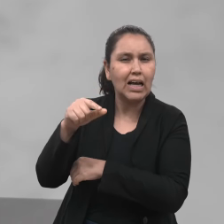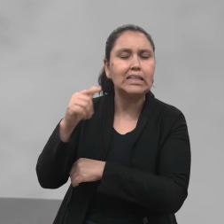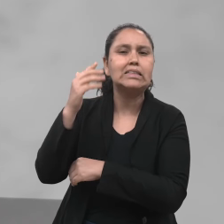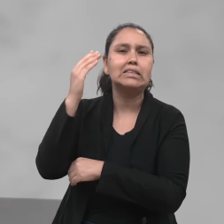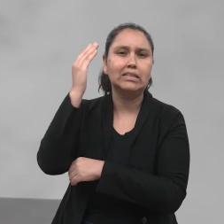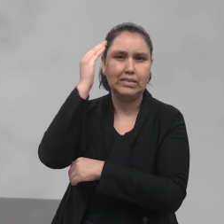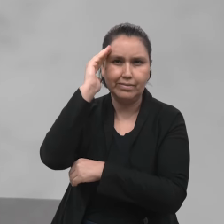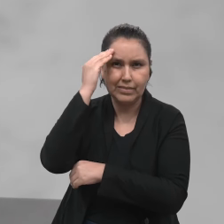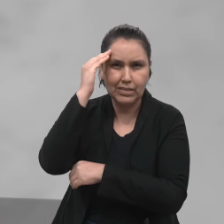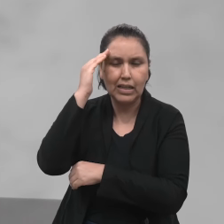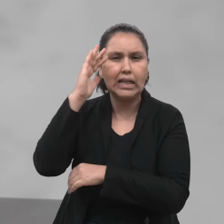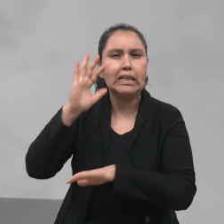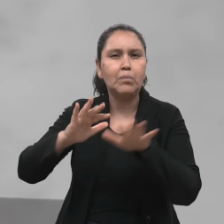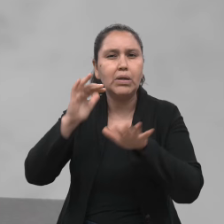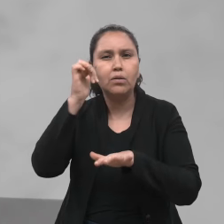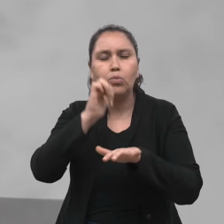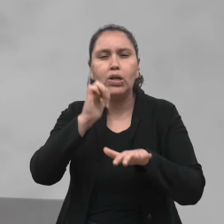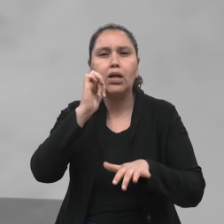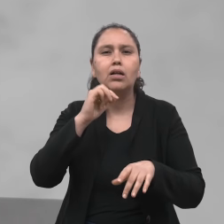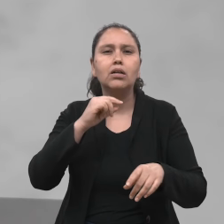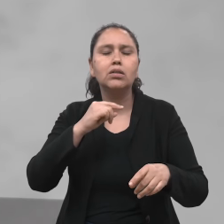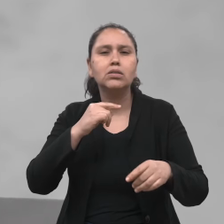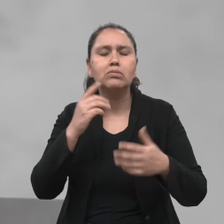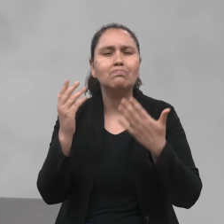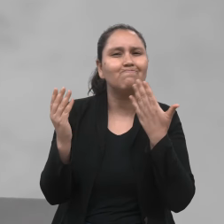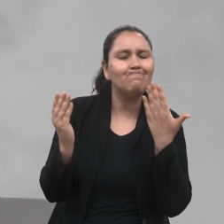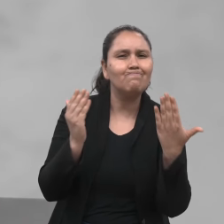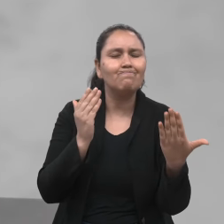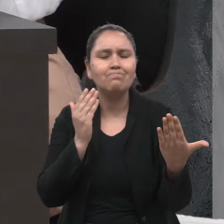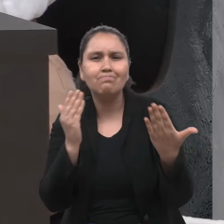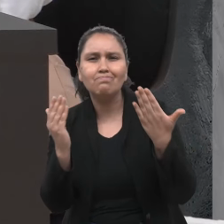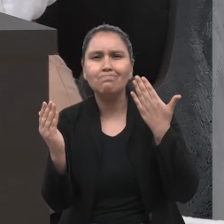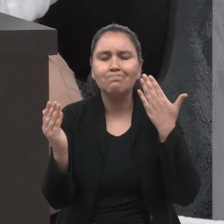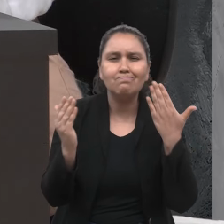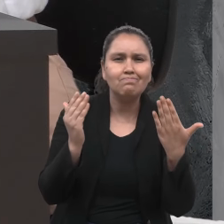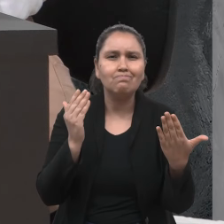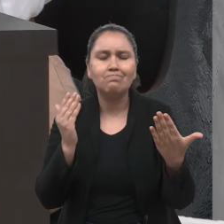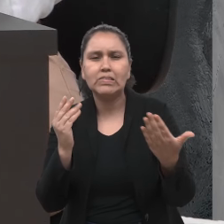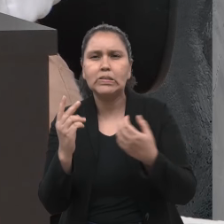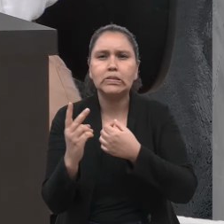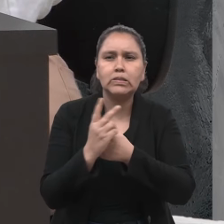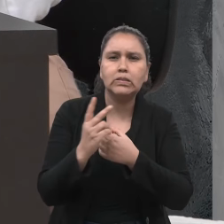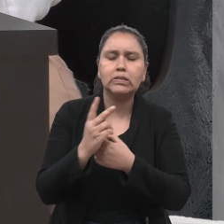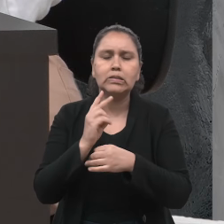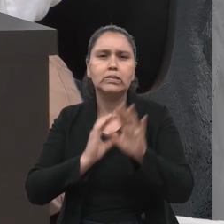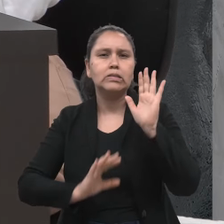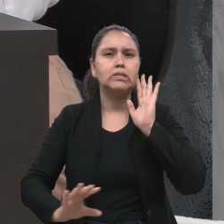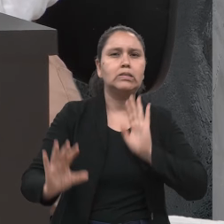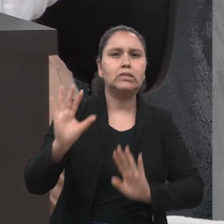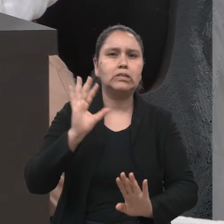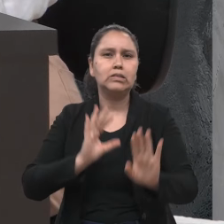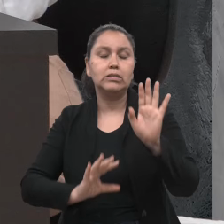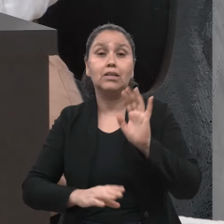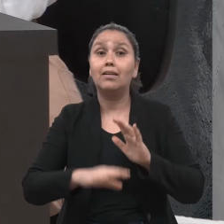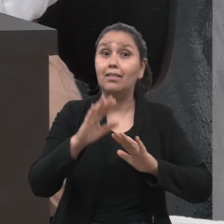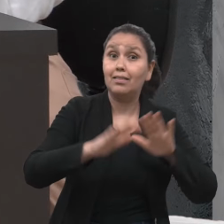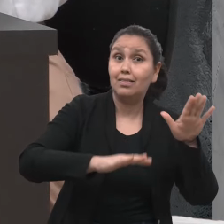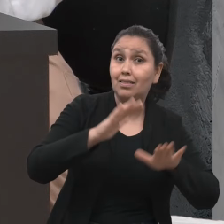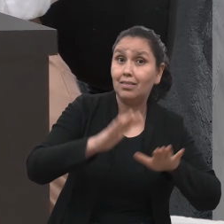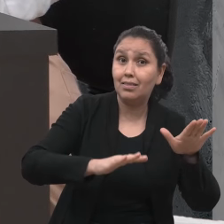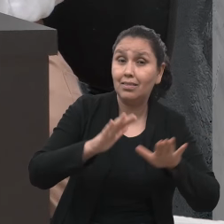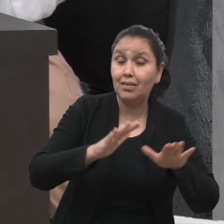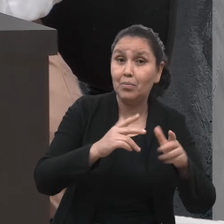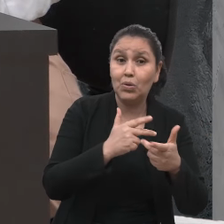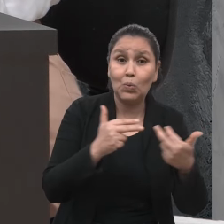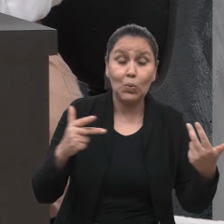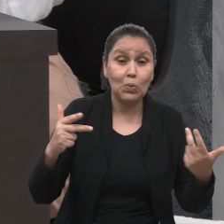poder entender uma confusão é a dúvida. Uma mulher em violência psicológica está sempre em dúvida e hipervigilante. Porque uma hora é aquela